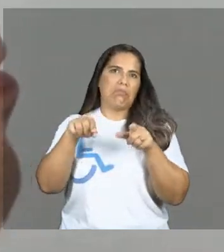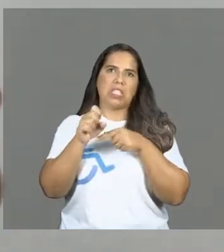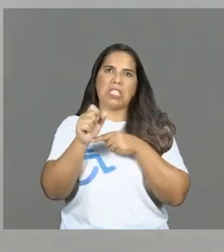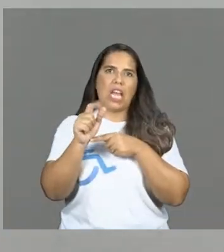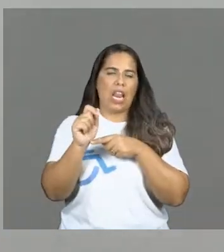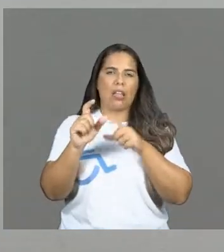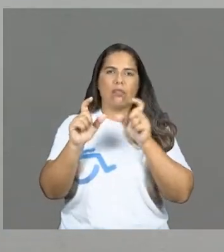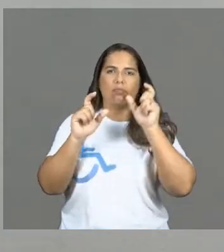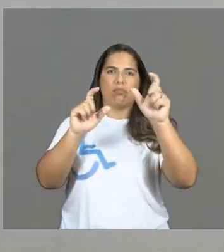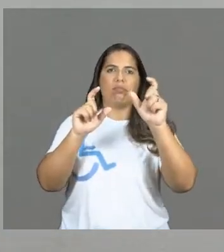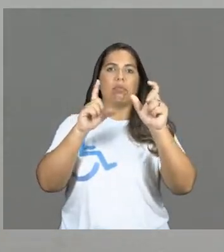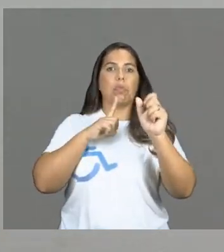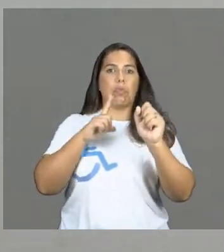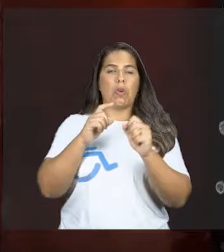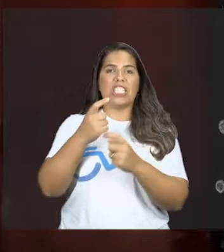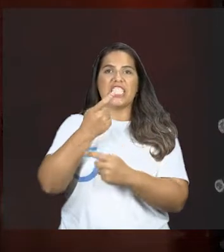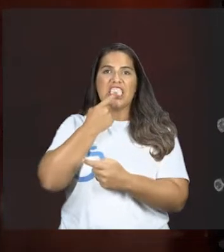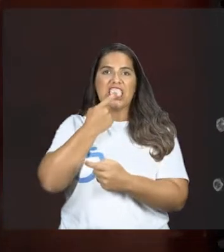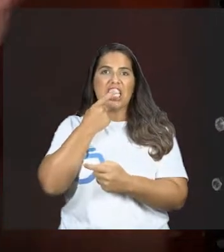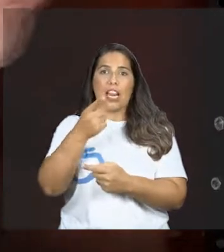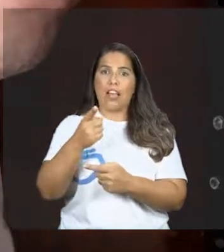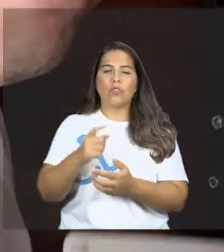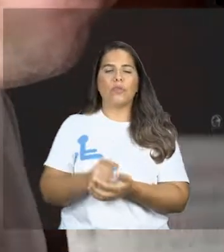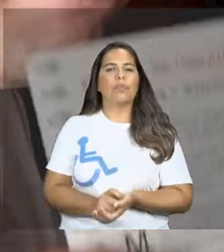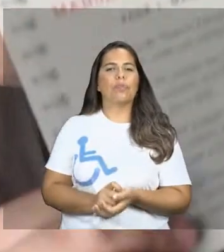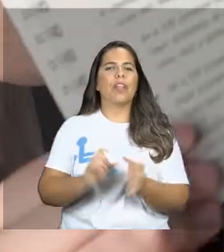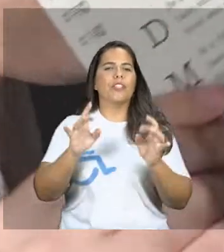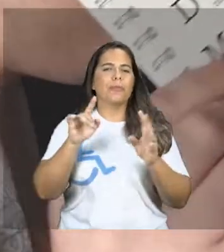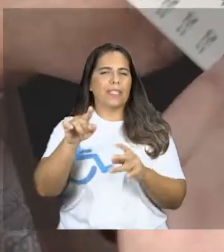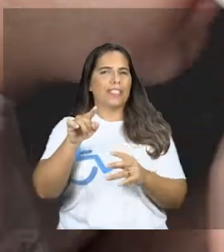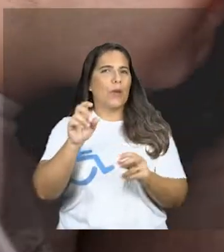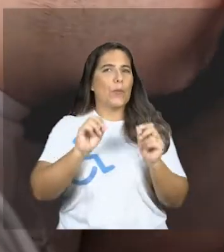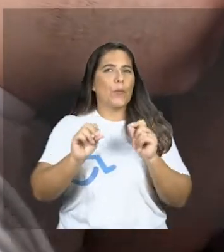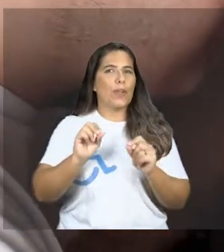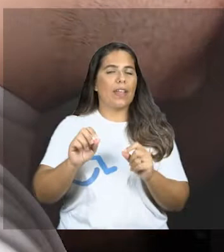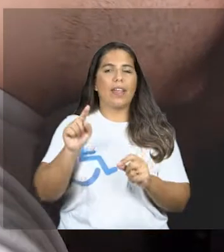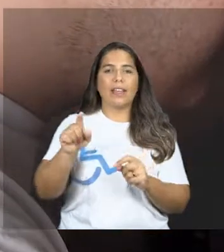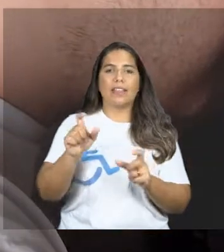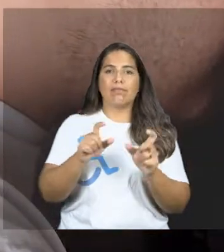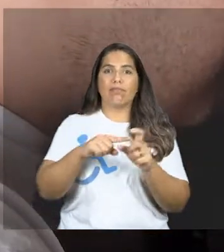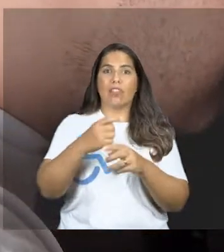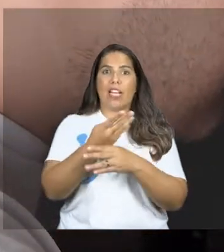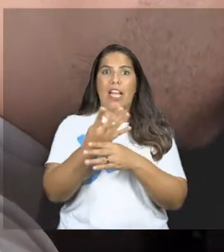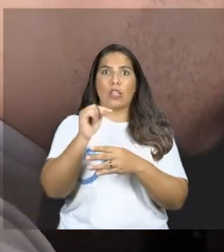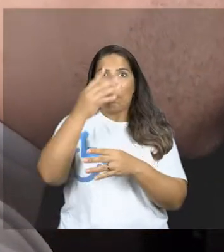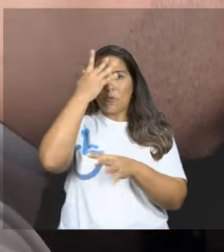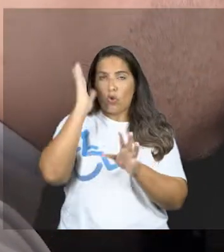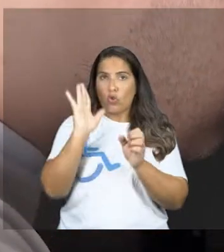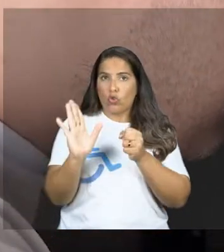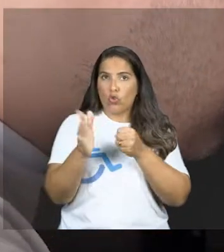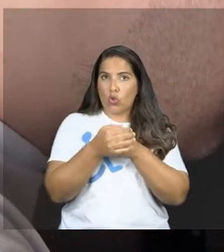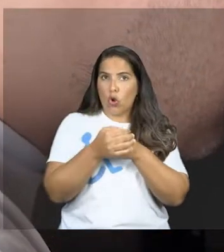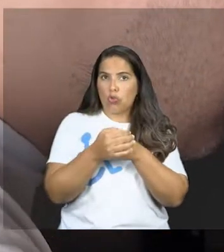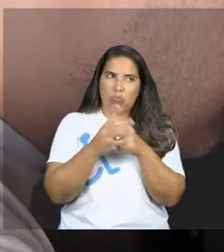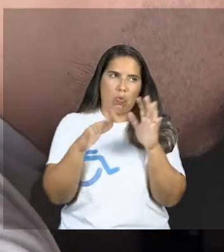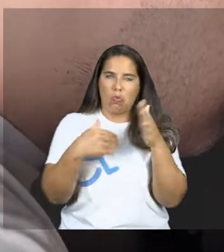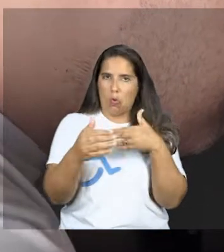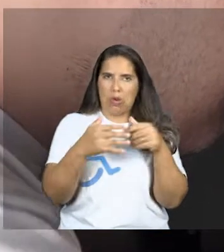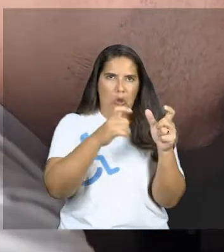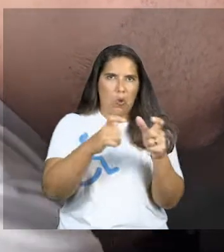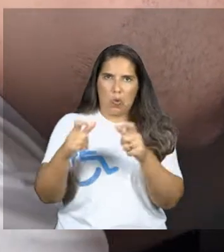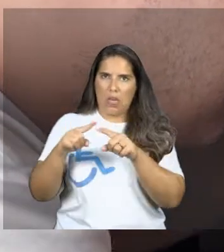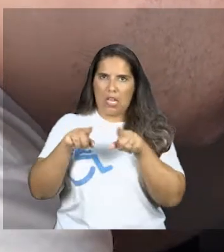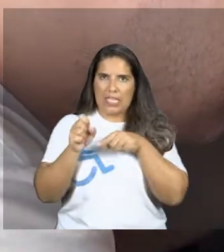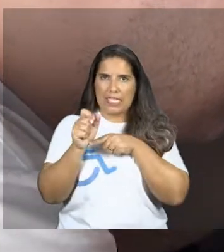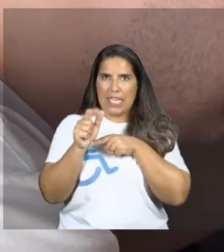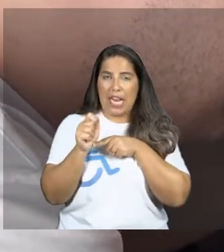escape usando a tira plástica. Uma preparação especial aí é este cartão, onde uma pessoa do grupo vai escondê-lo aí em algum lugar da sala